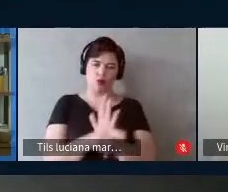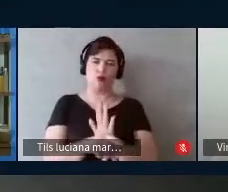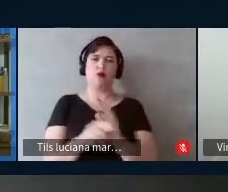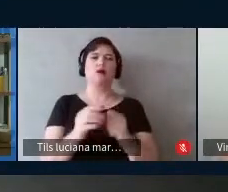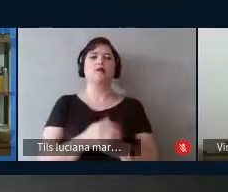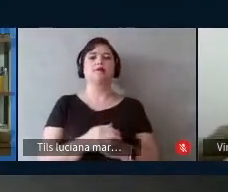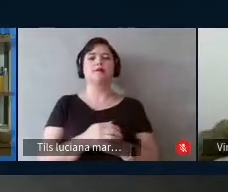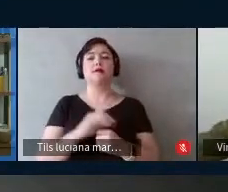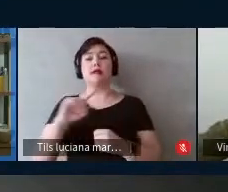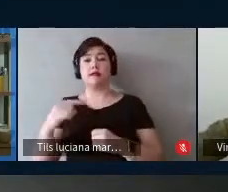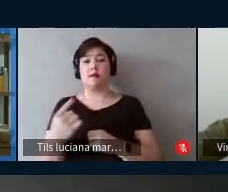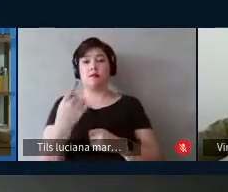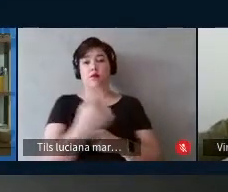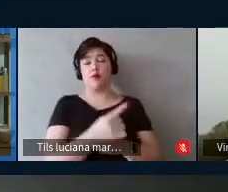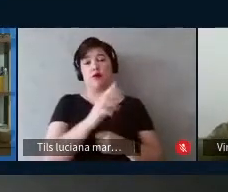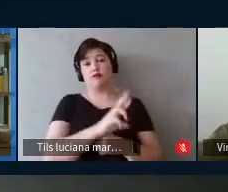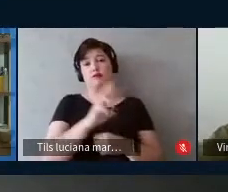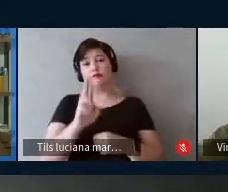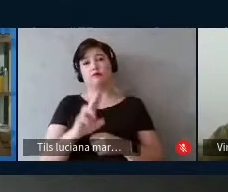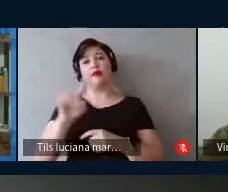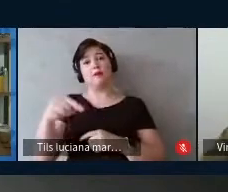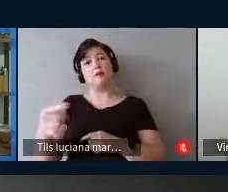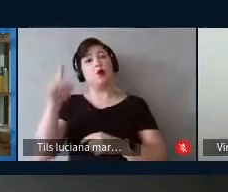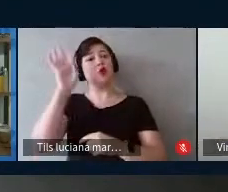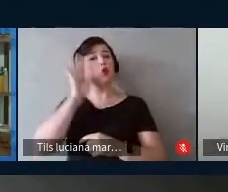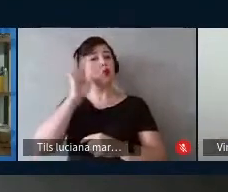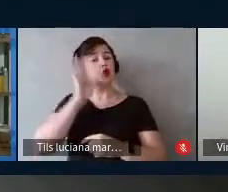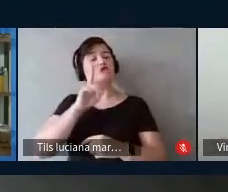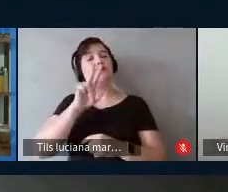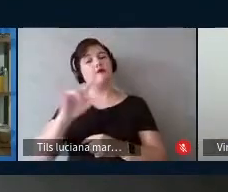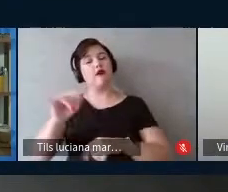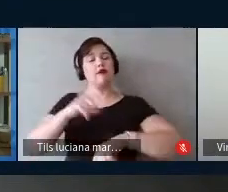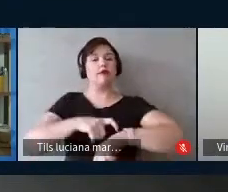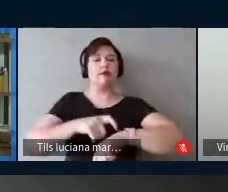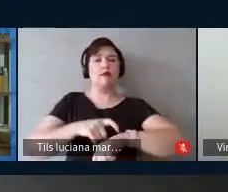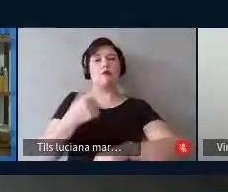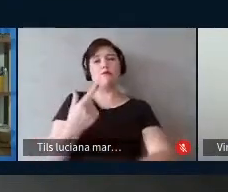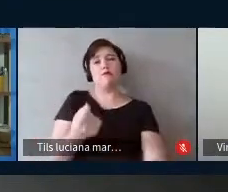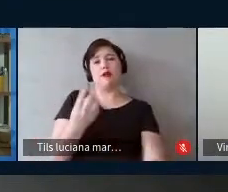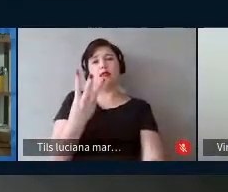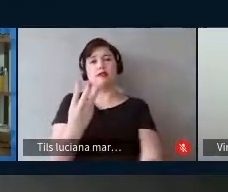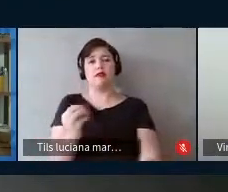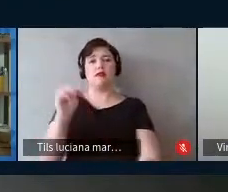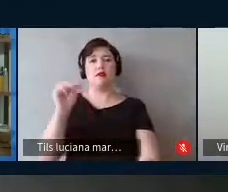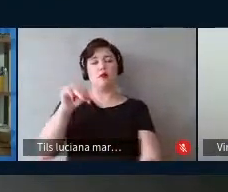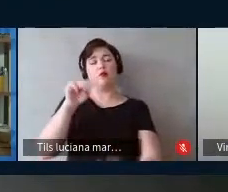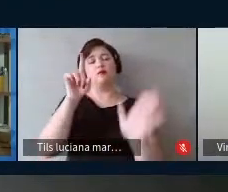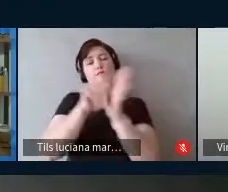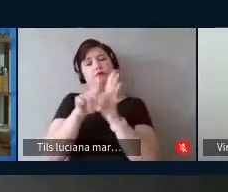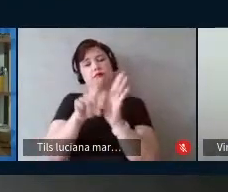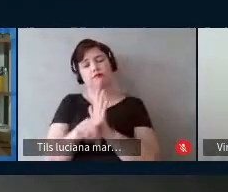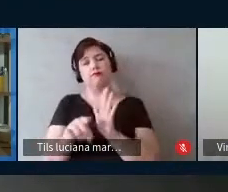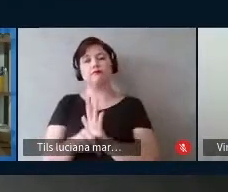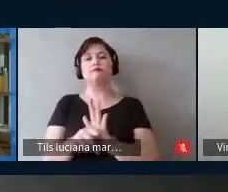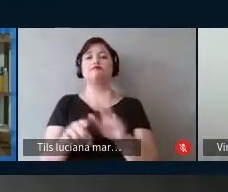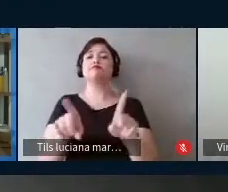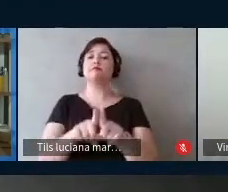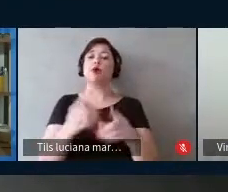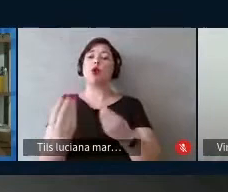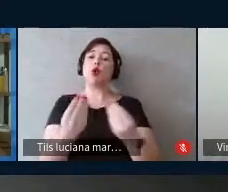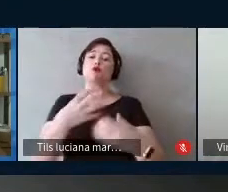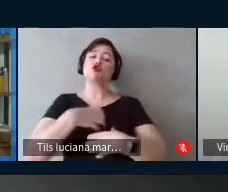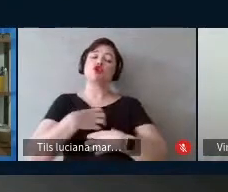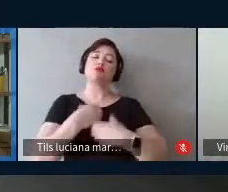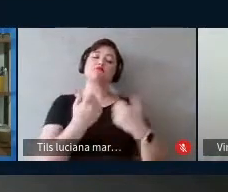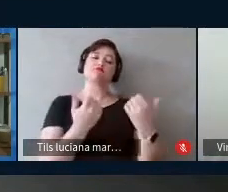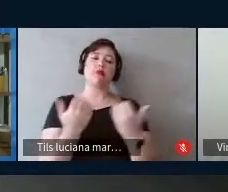E depois para a Patrícia Tucci, que também vai ter os seus 20, 30 minutos de arguição. E a forma de